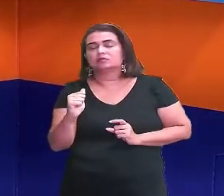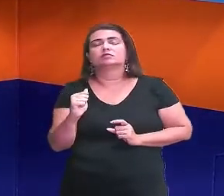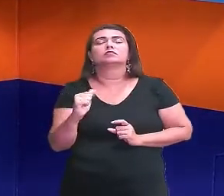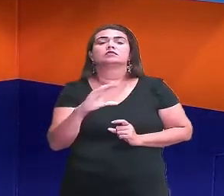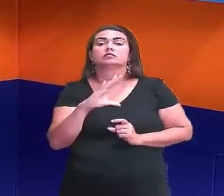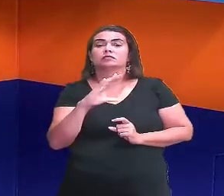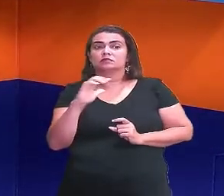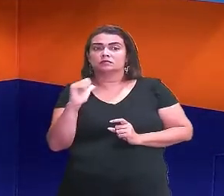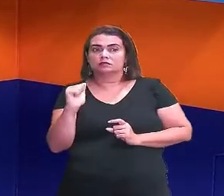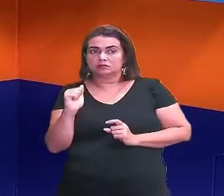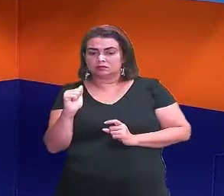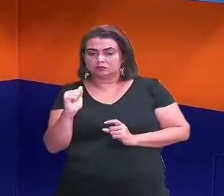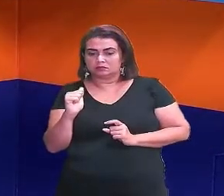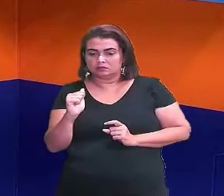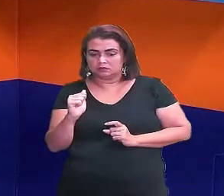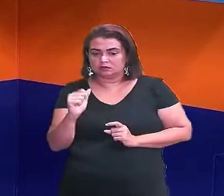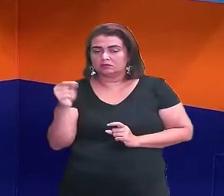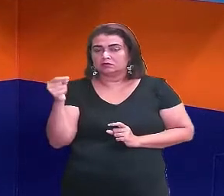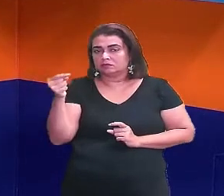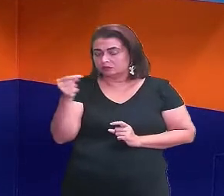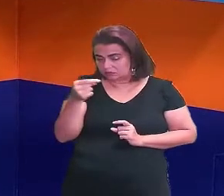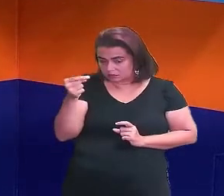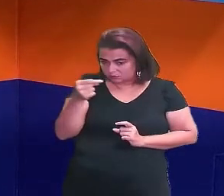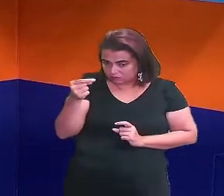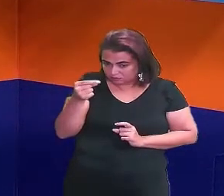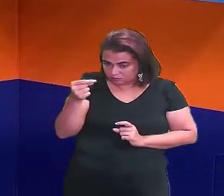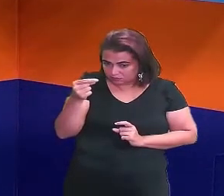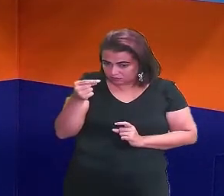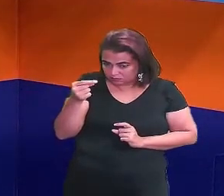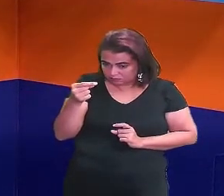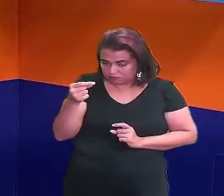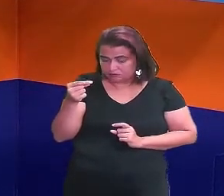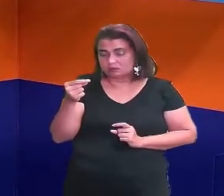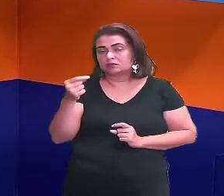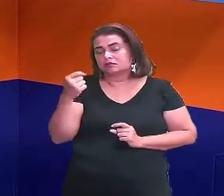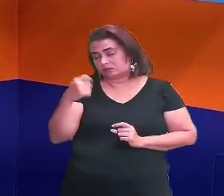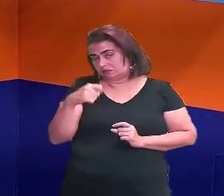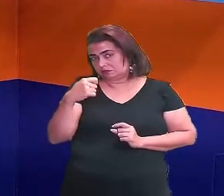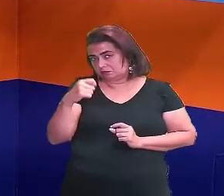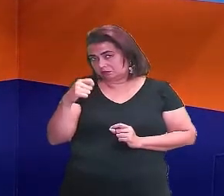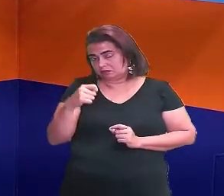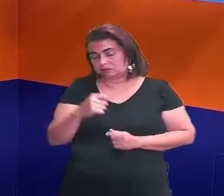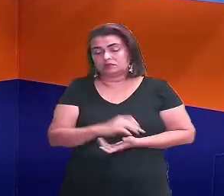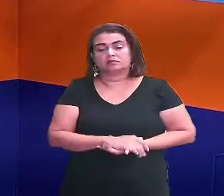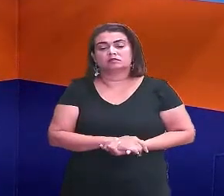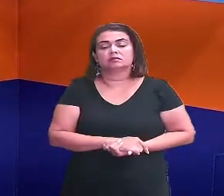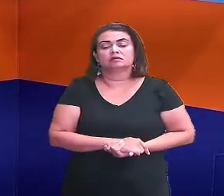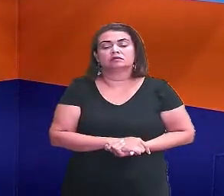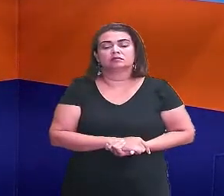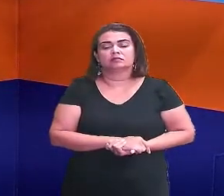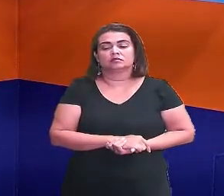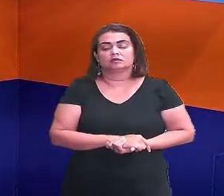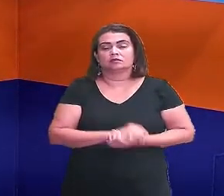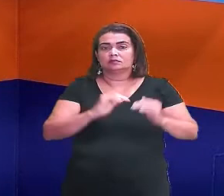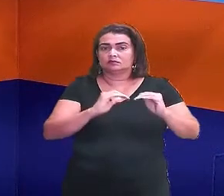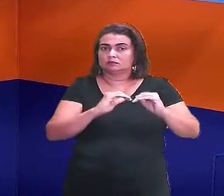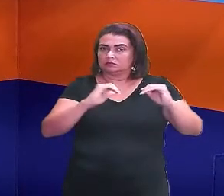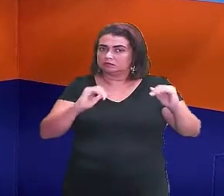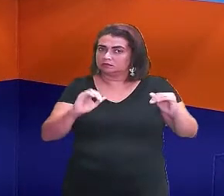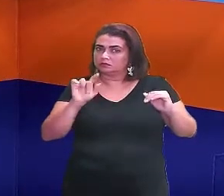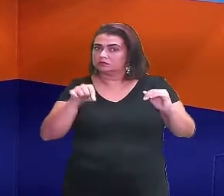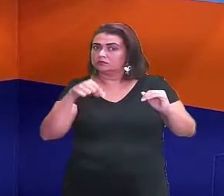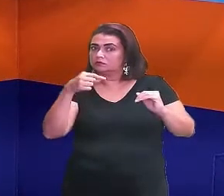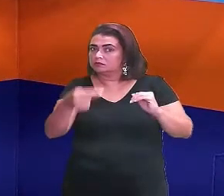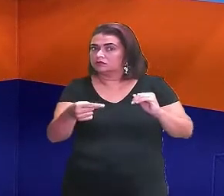com a K, mais outro tracinho, tá? Para separar da próxima